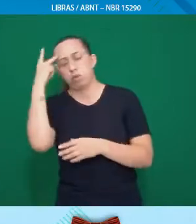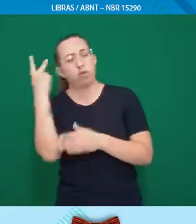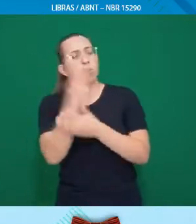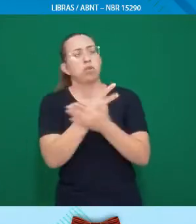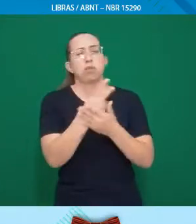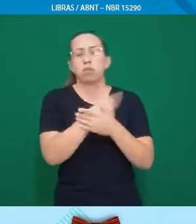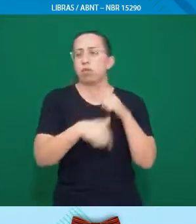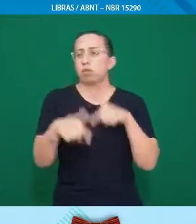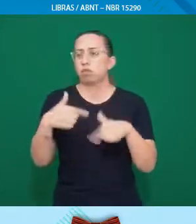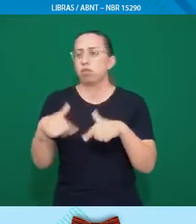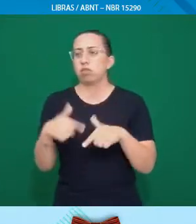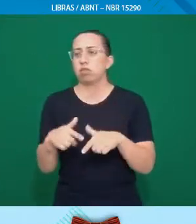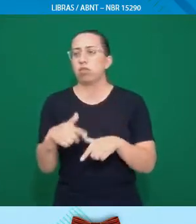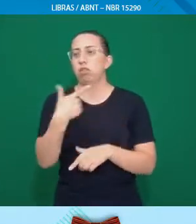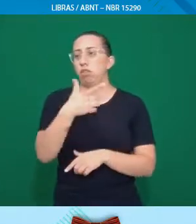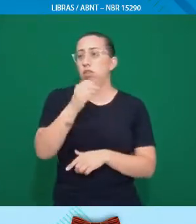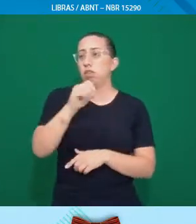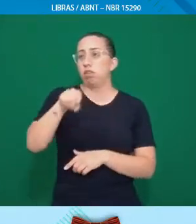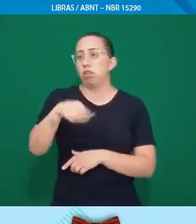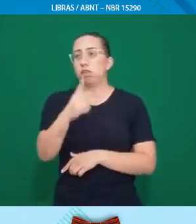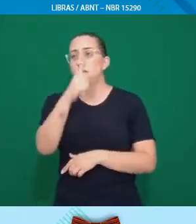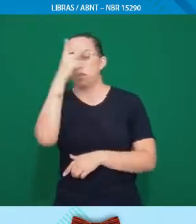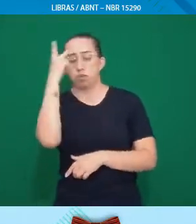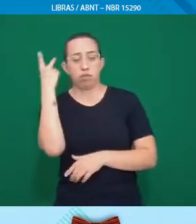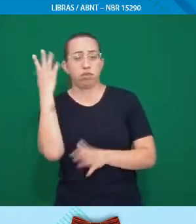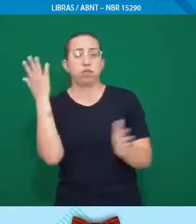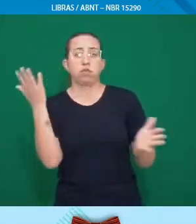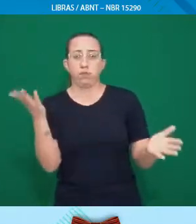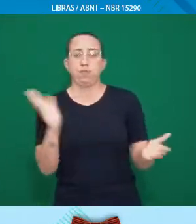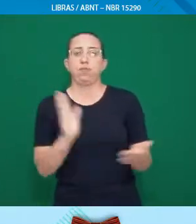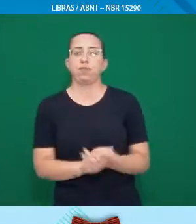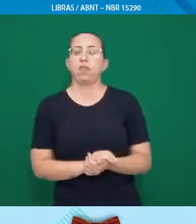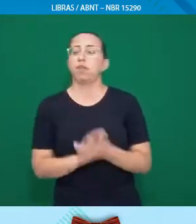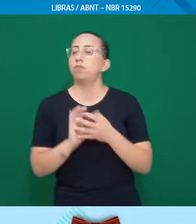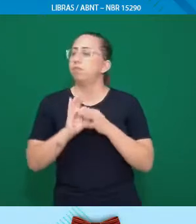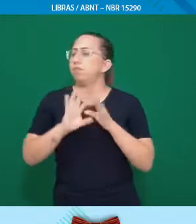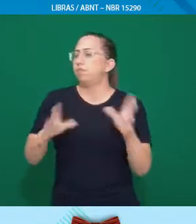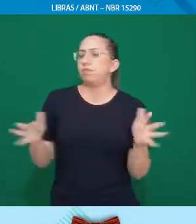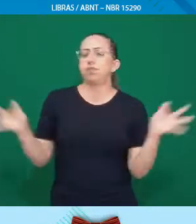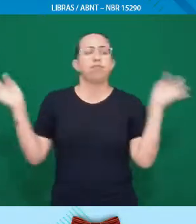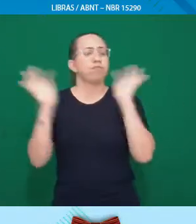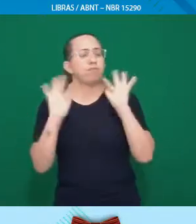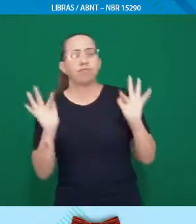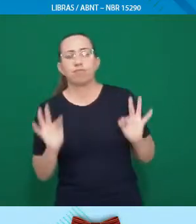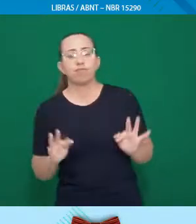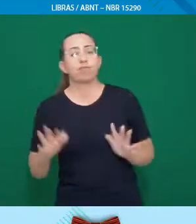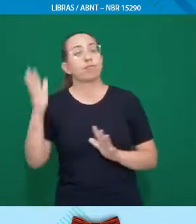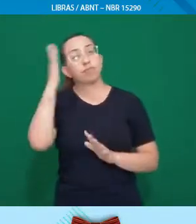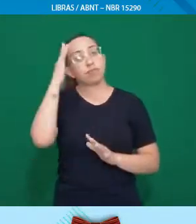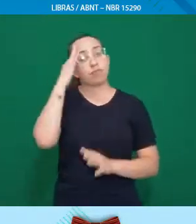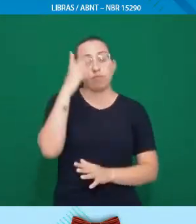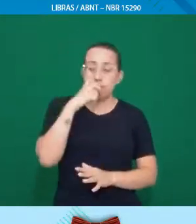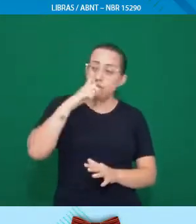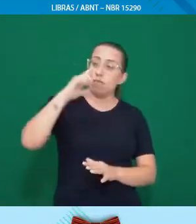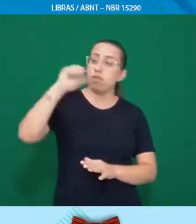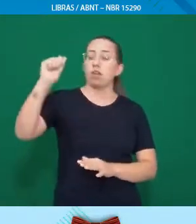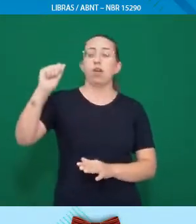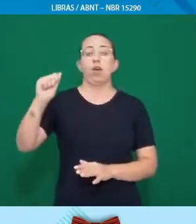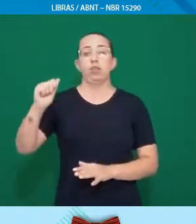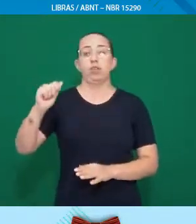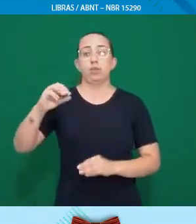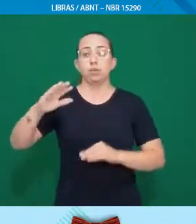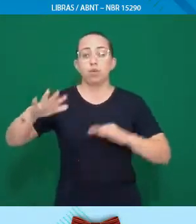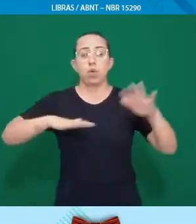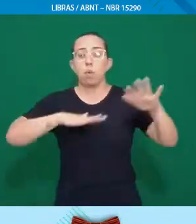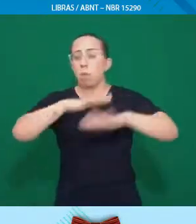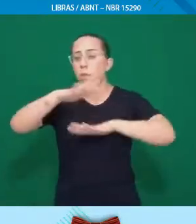buscam serviços lá também 20 mil e tantas pessoas estão isso nos deixa muito feliz saber que nós conseguimos movimentar